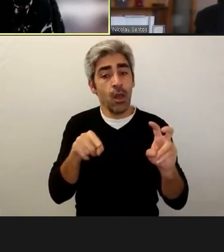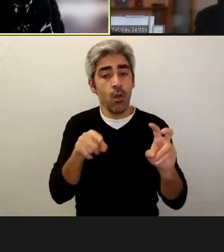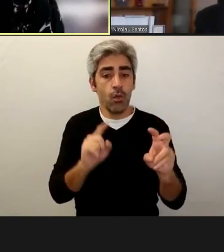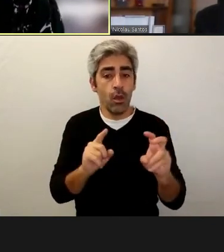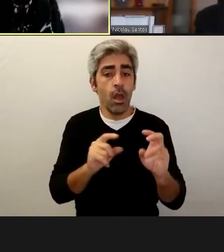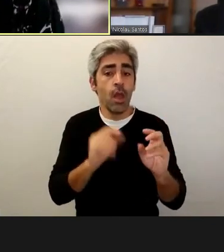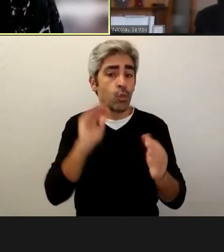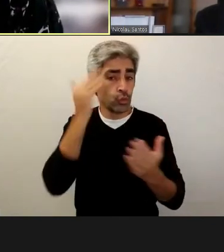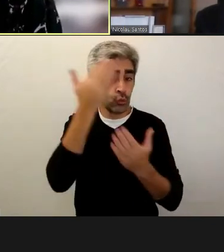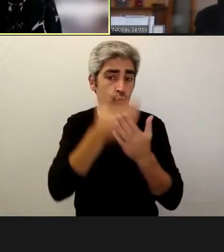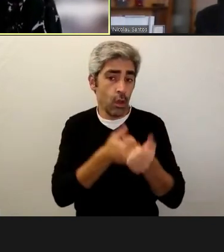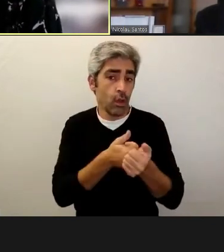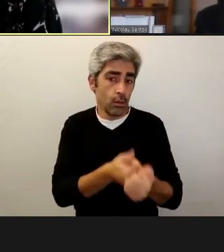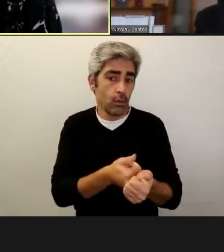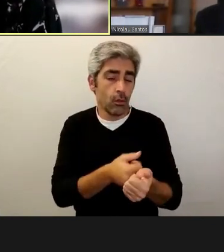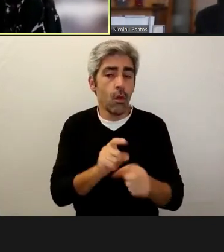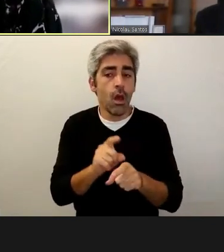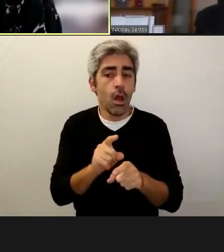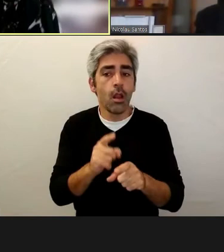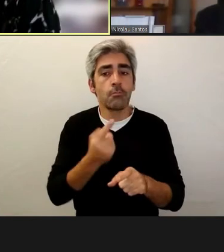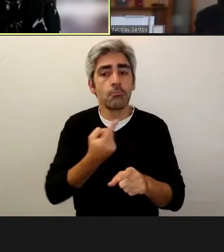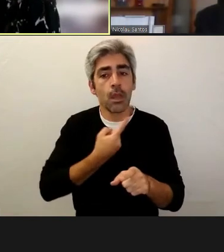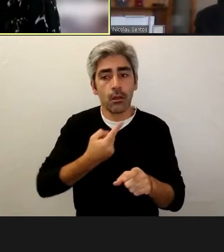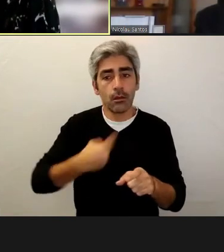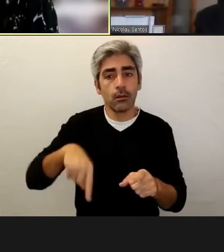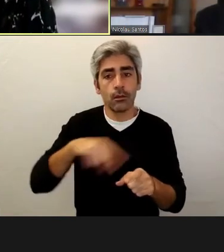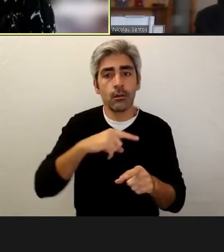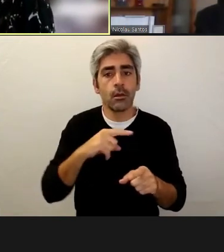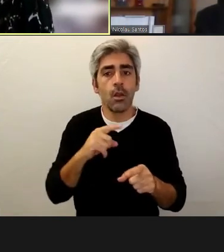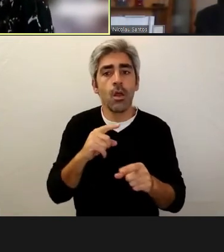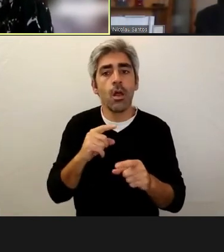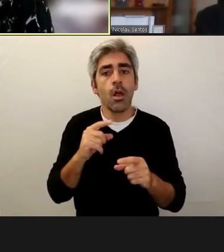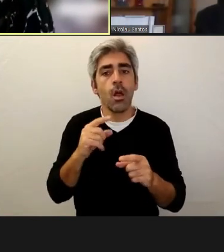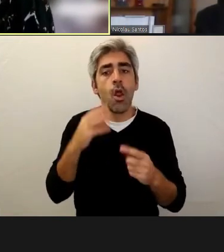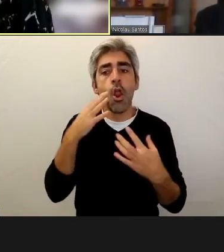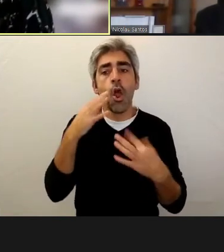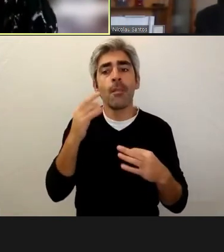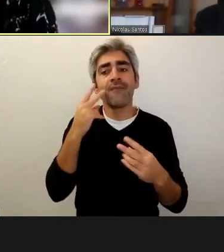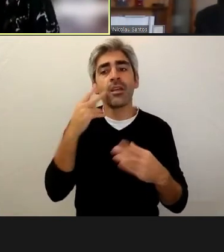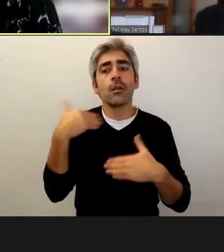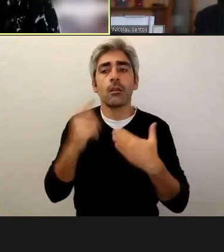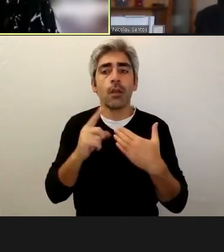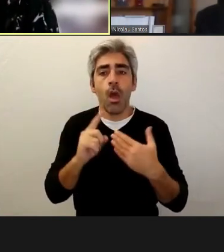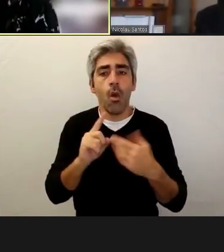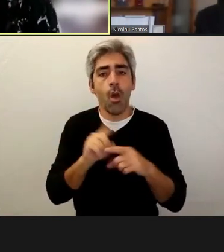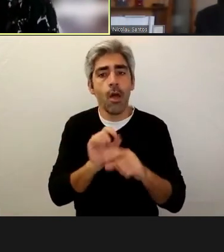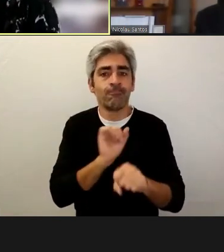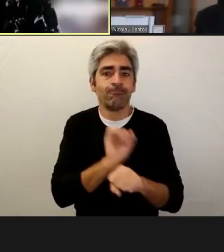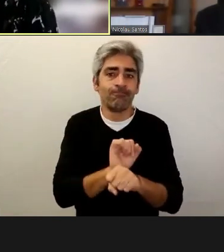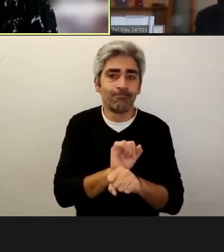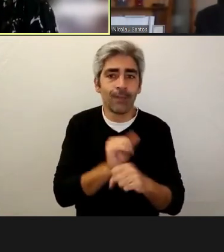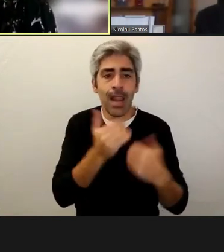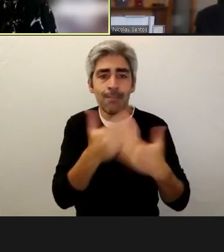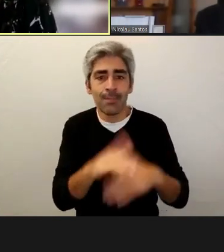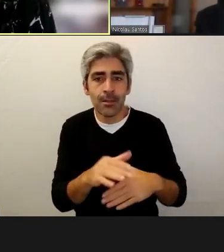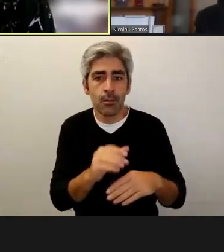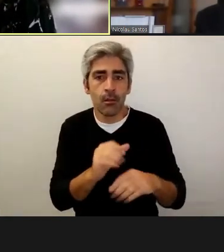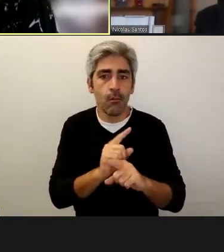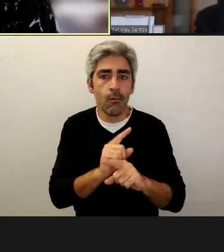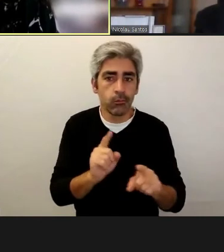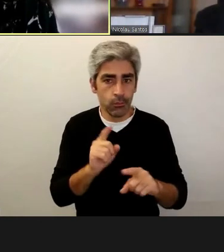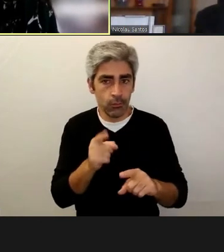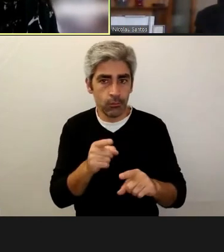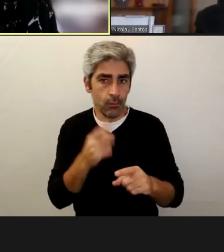de afetação da normalidade constitucional, e que reflete uma afetação da normalidade